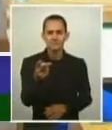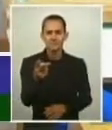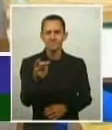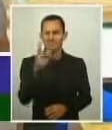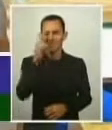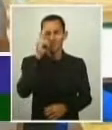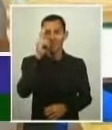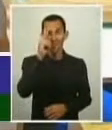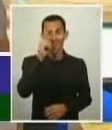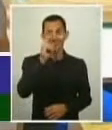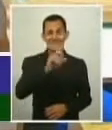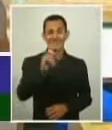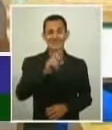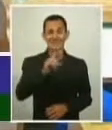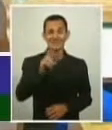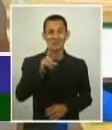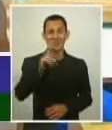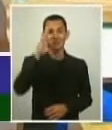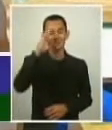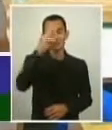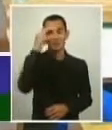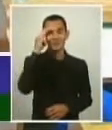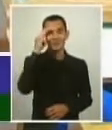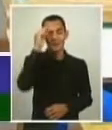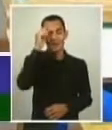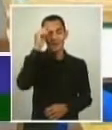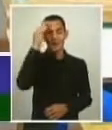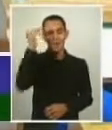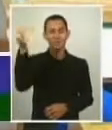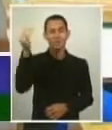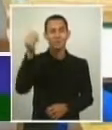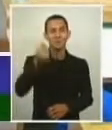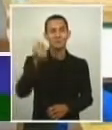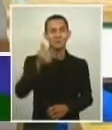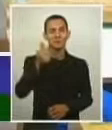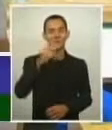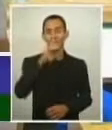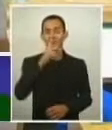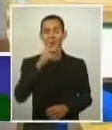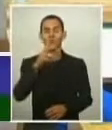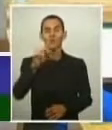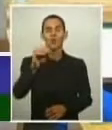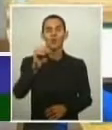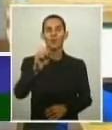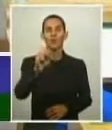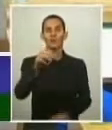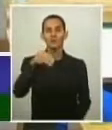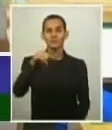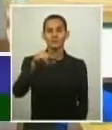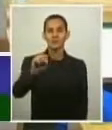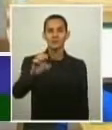E agora me foge o nome do protagonista principal mas do ator principal Mas enfim Os Miseráveis